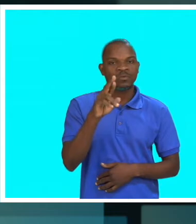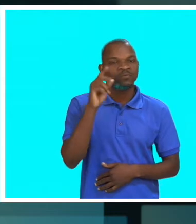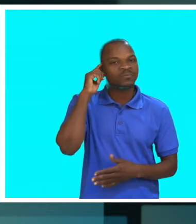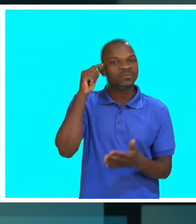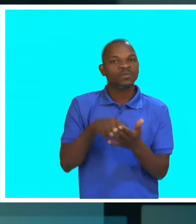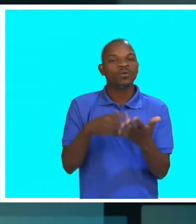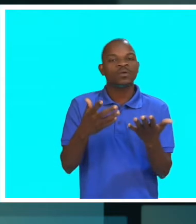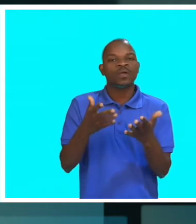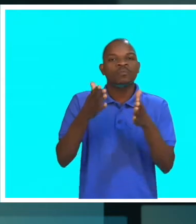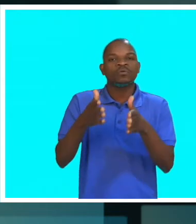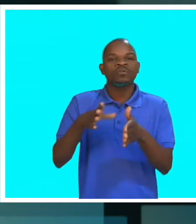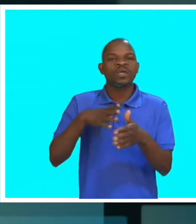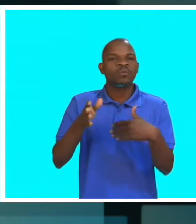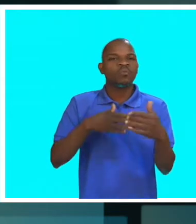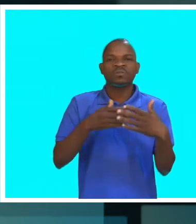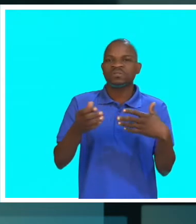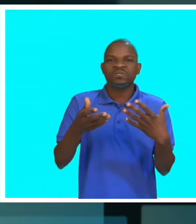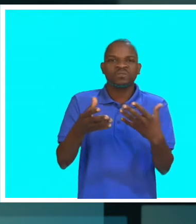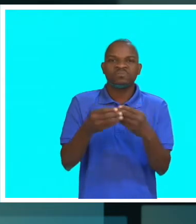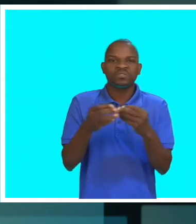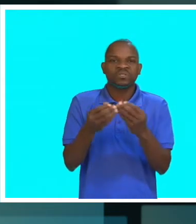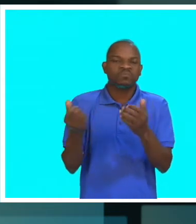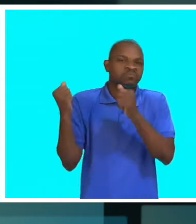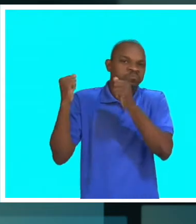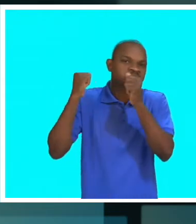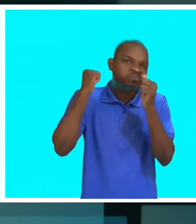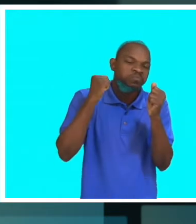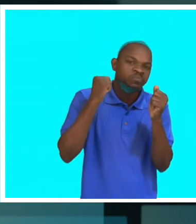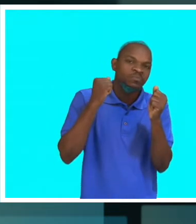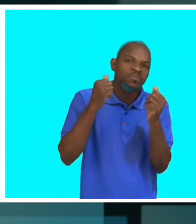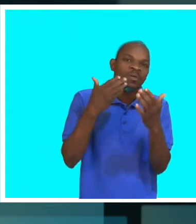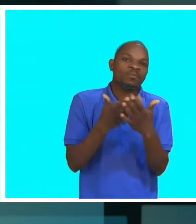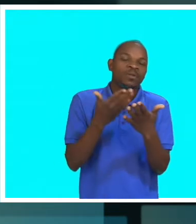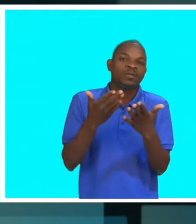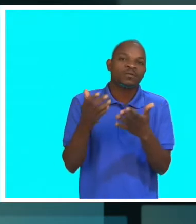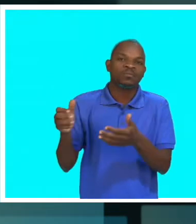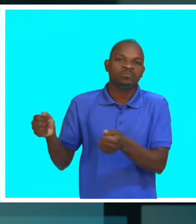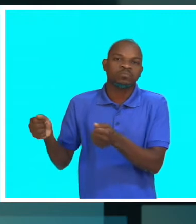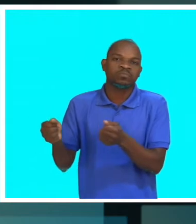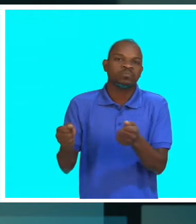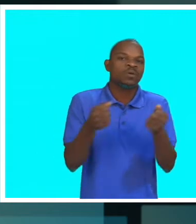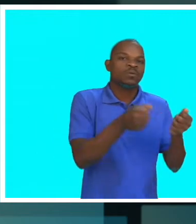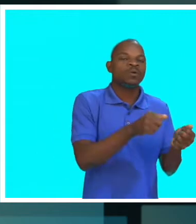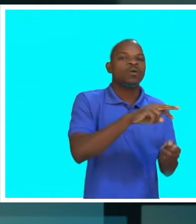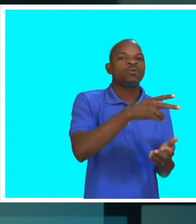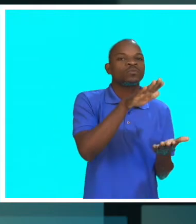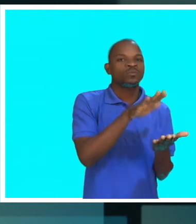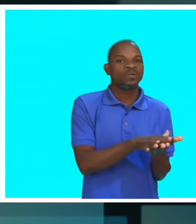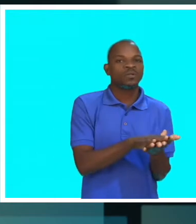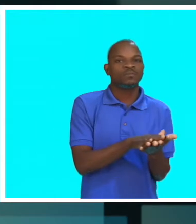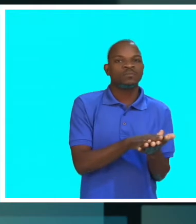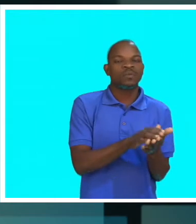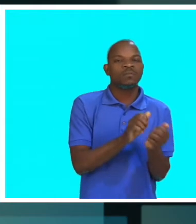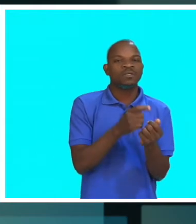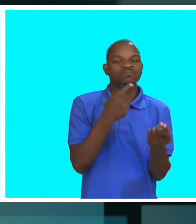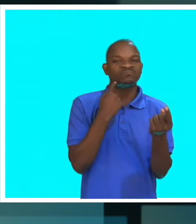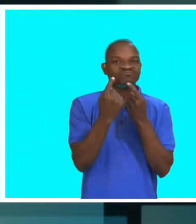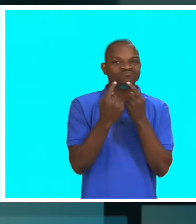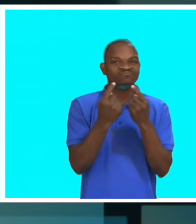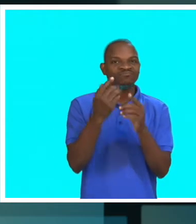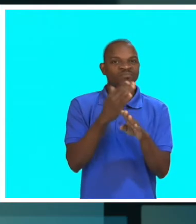algo, ou no bolso, ou em cima dele, para, portanto, transportar de um local para outro. Então, essa